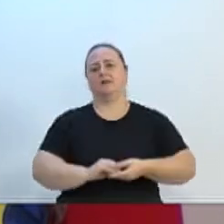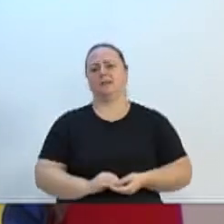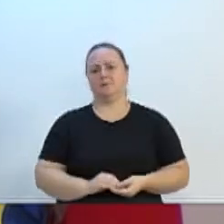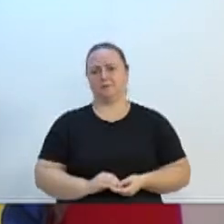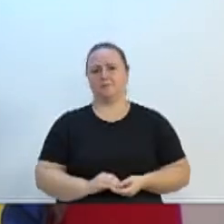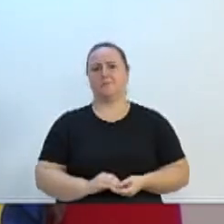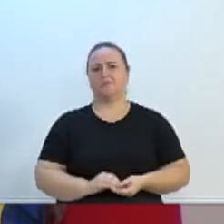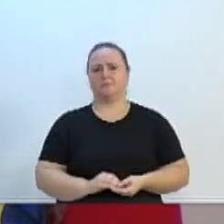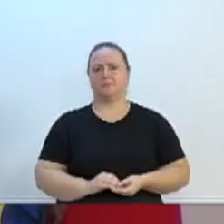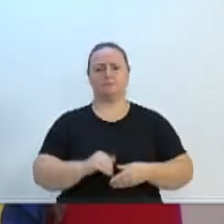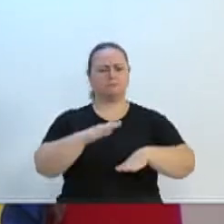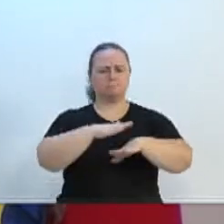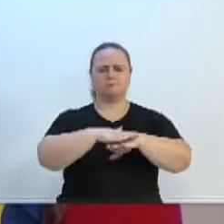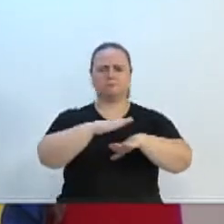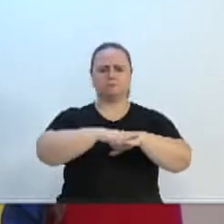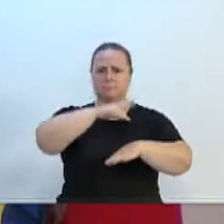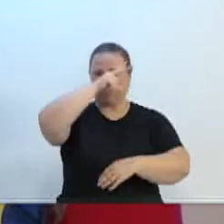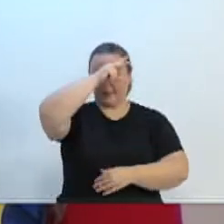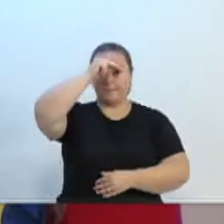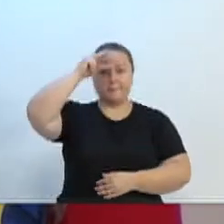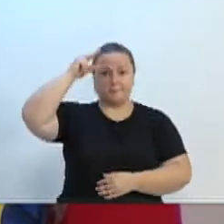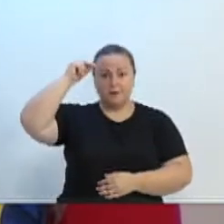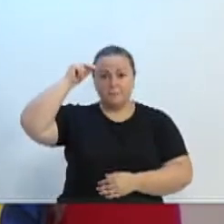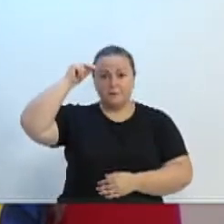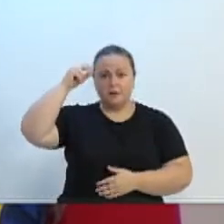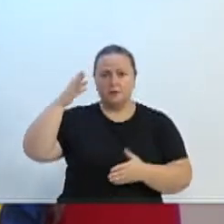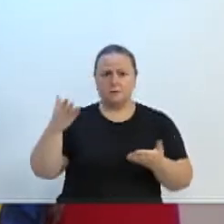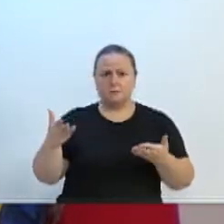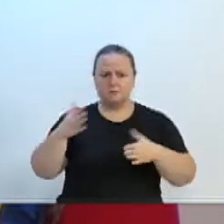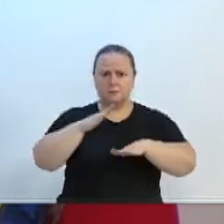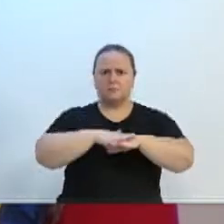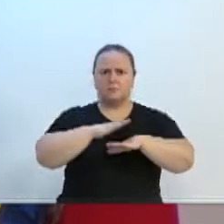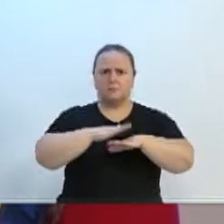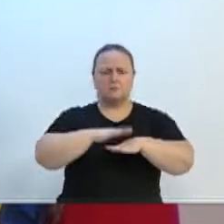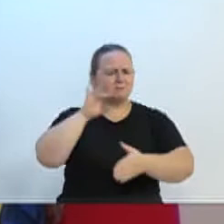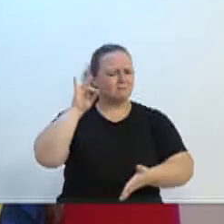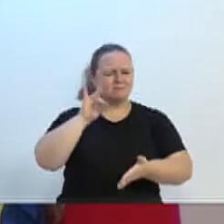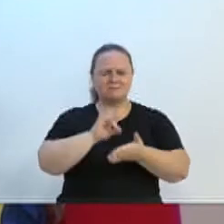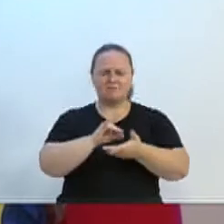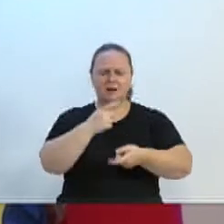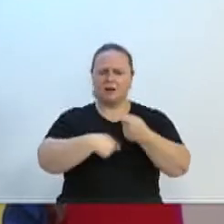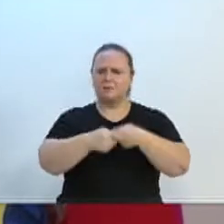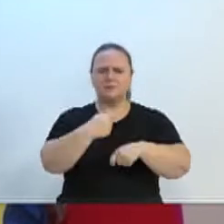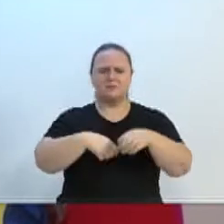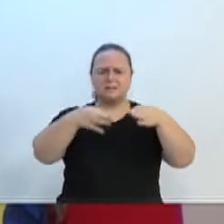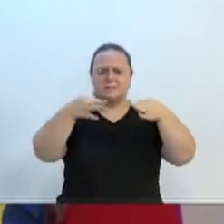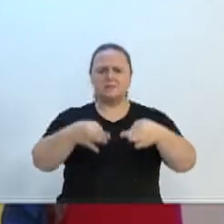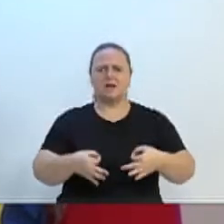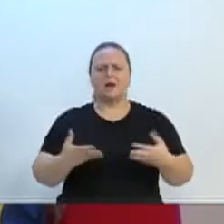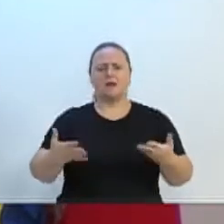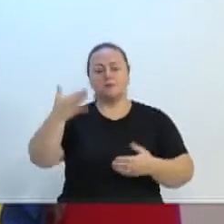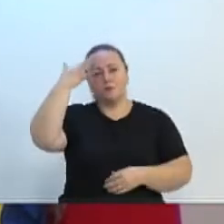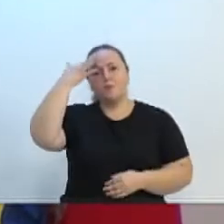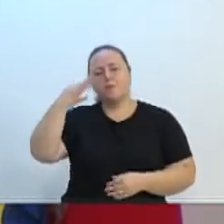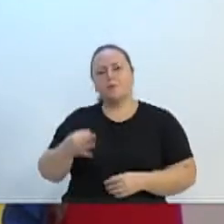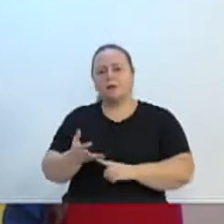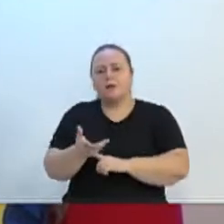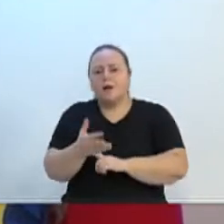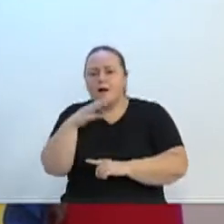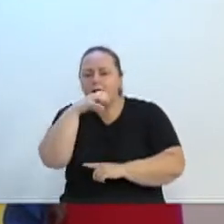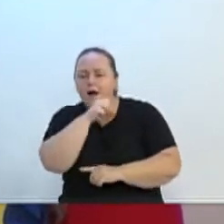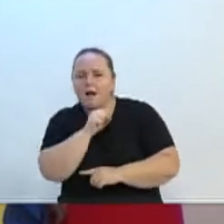minha concepção, foi um ato administrativo e correto da parte dele pelo entendimento da agilidade do